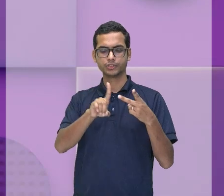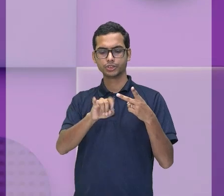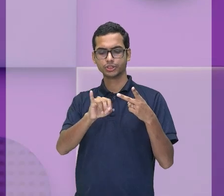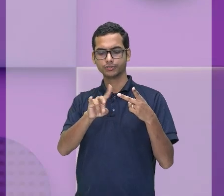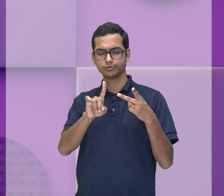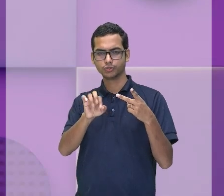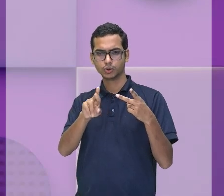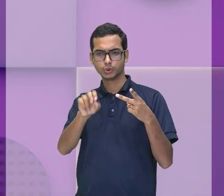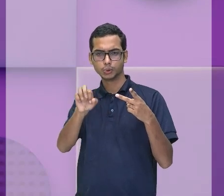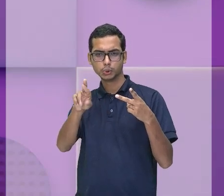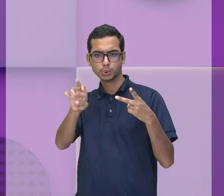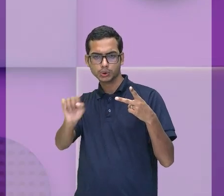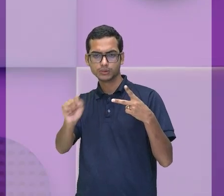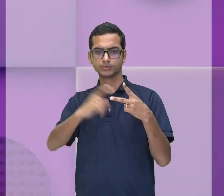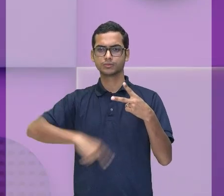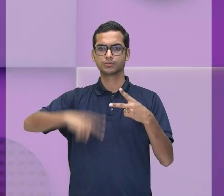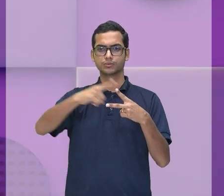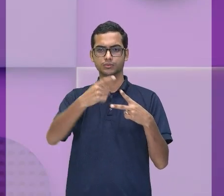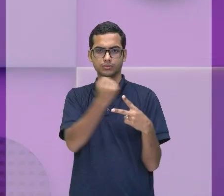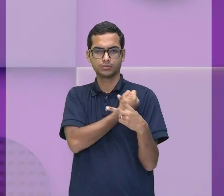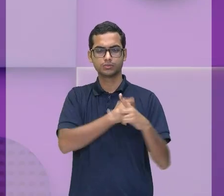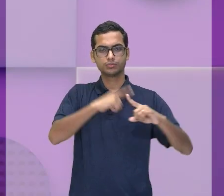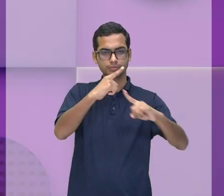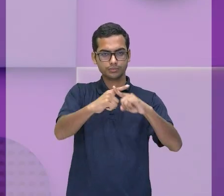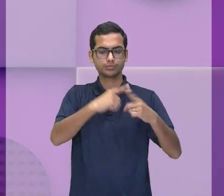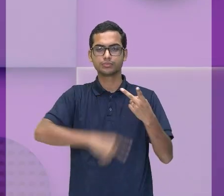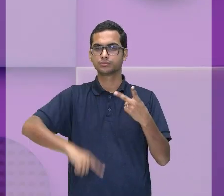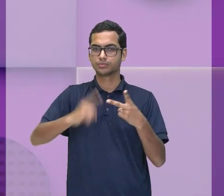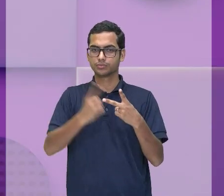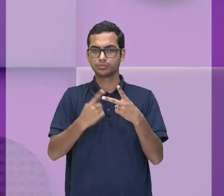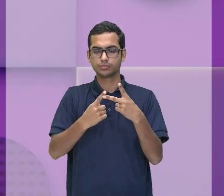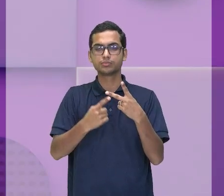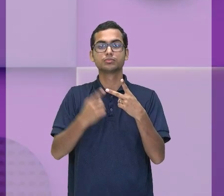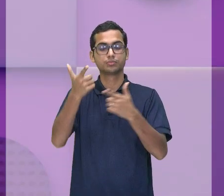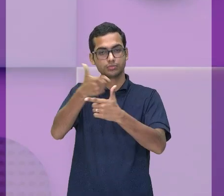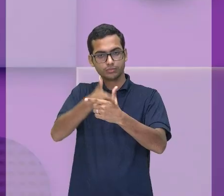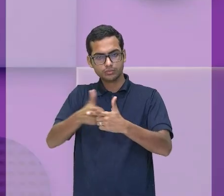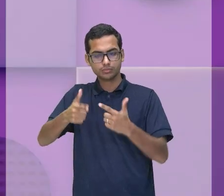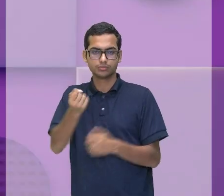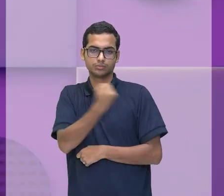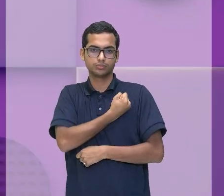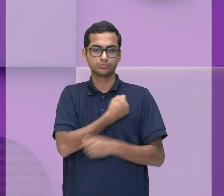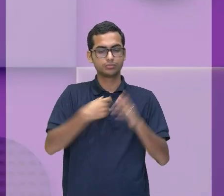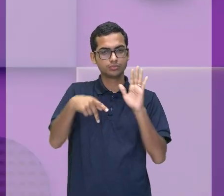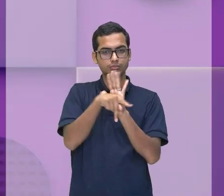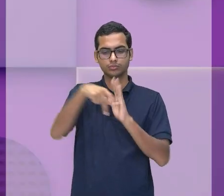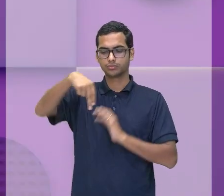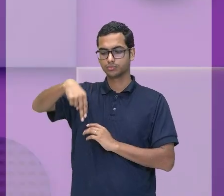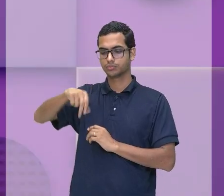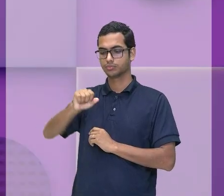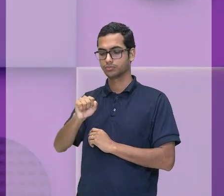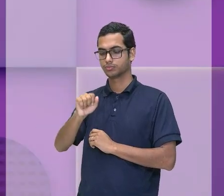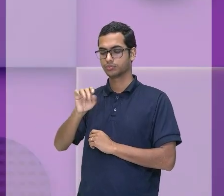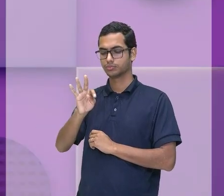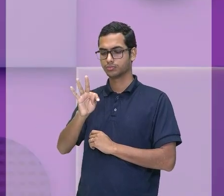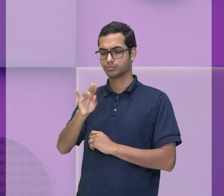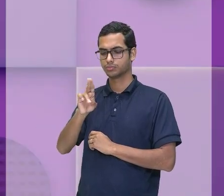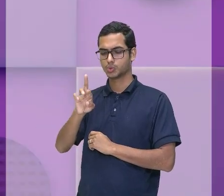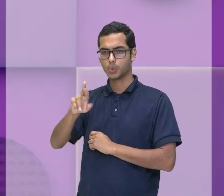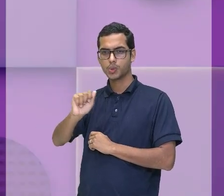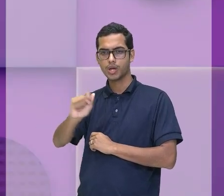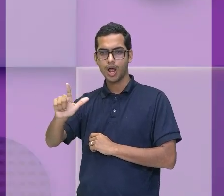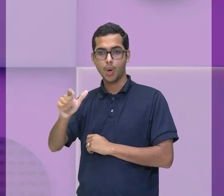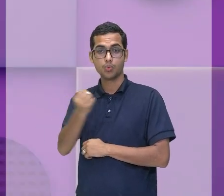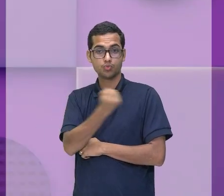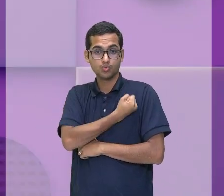para achar os múltiplos de um número e os divisores também dos nossos números naturais. Tudo ok? Mas agora vamos